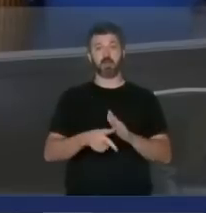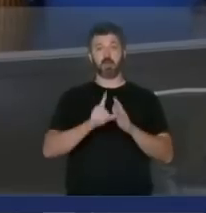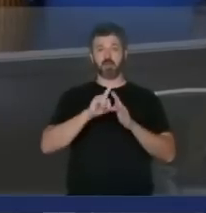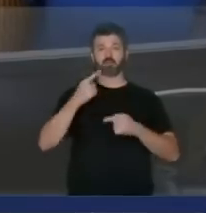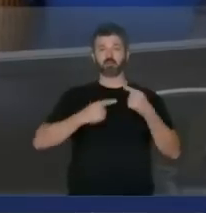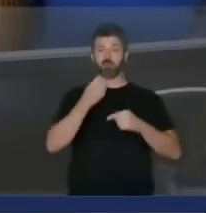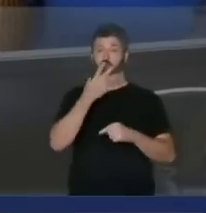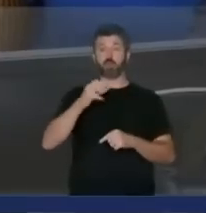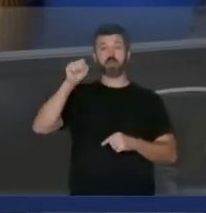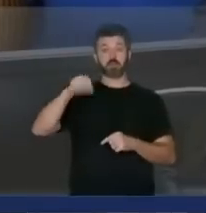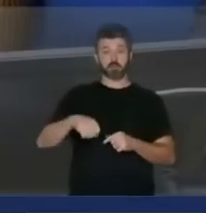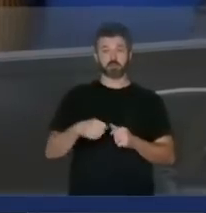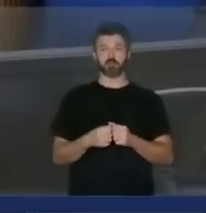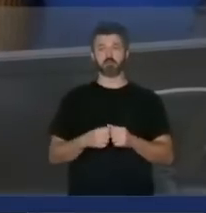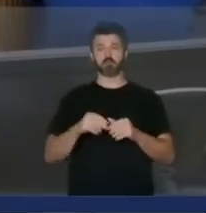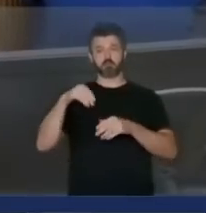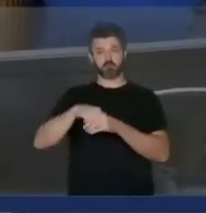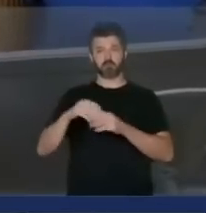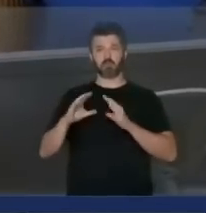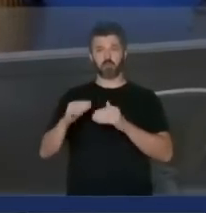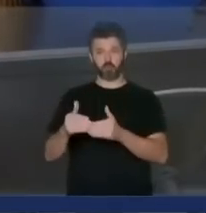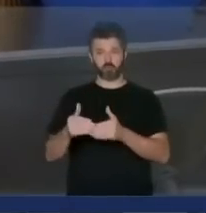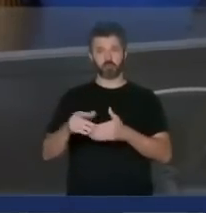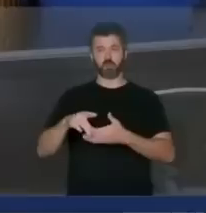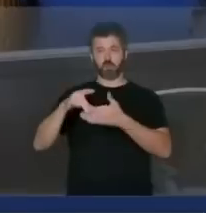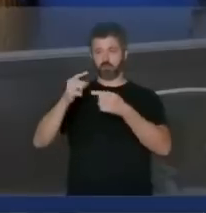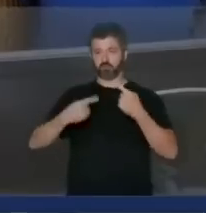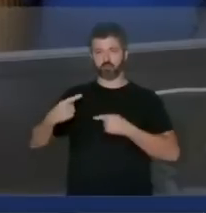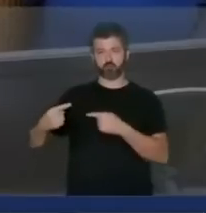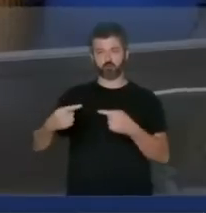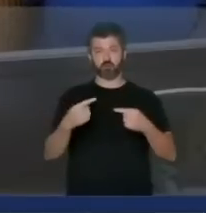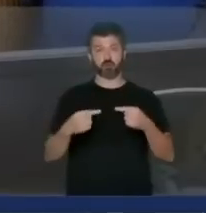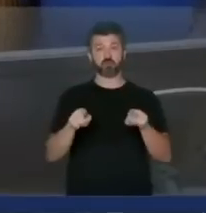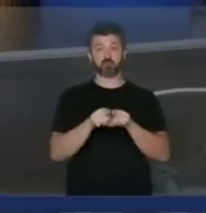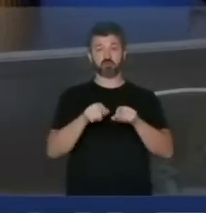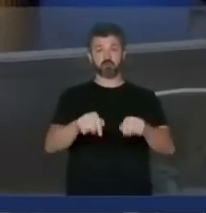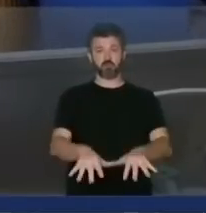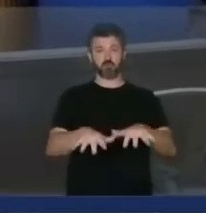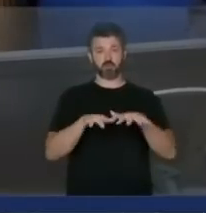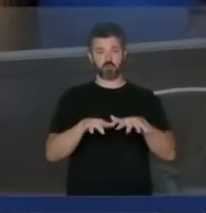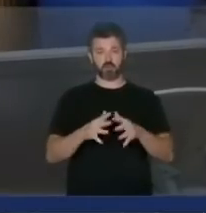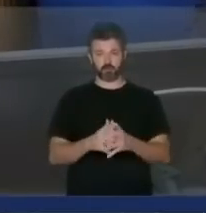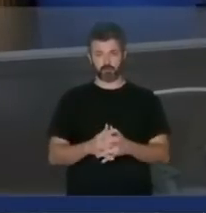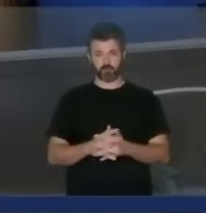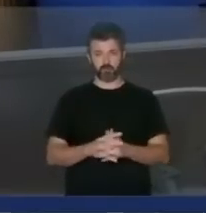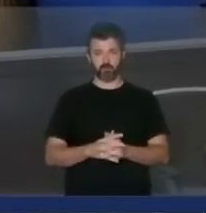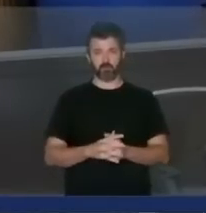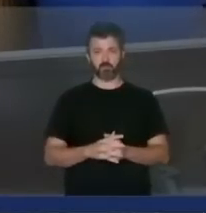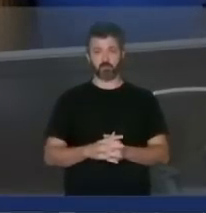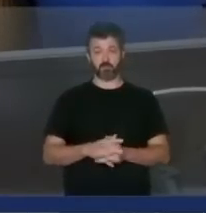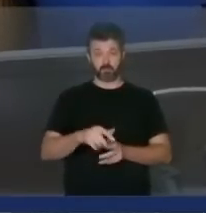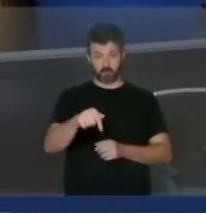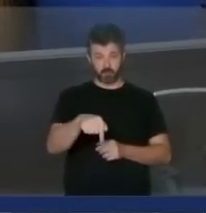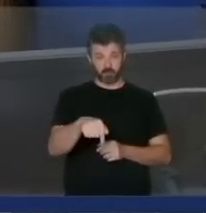discussão nas comissões, entre os líderes e, finalmente, no plenário soberano. Aqui,